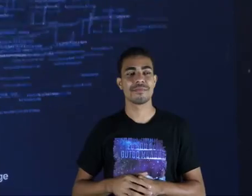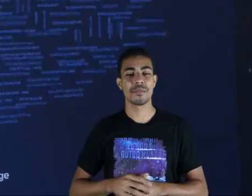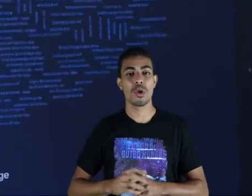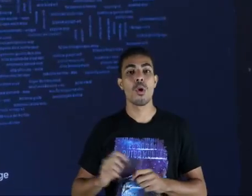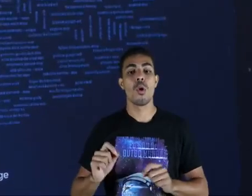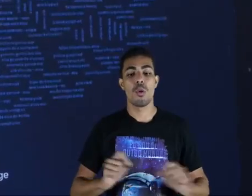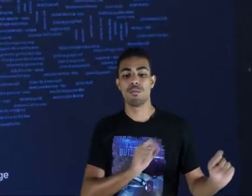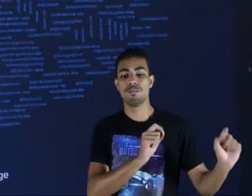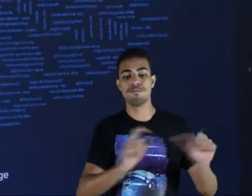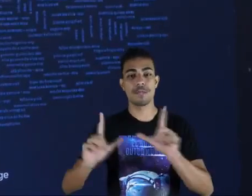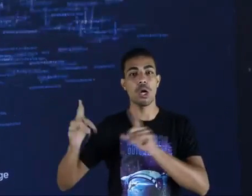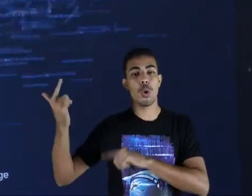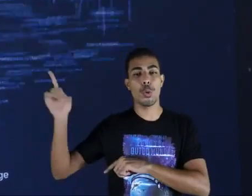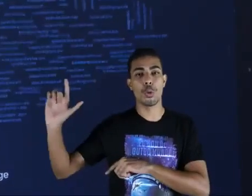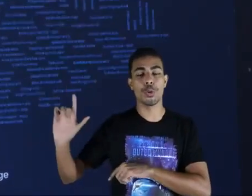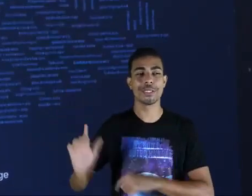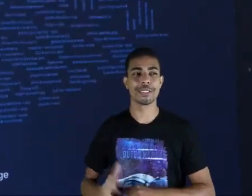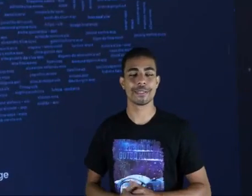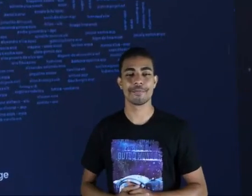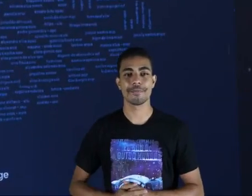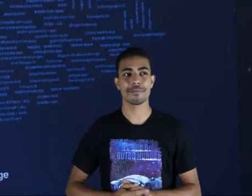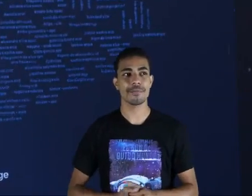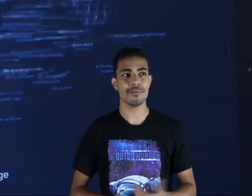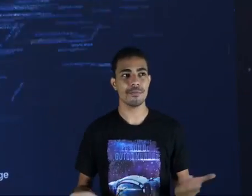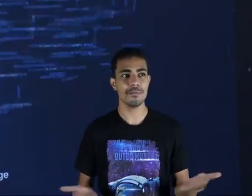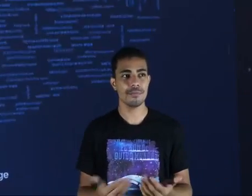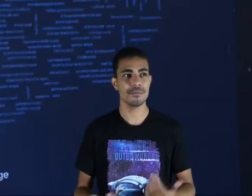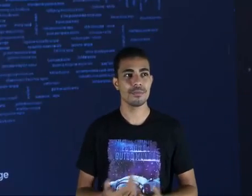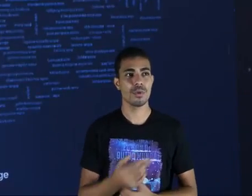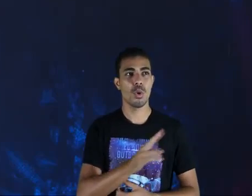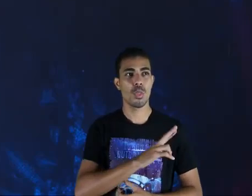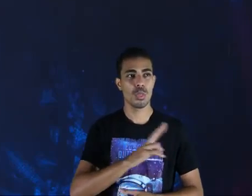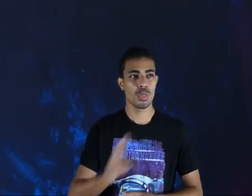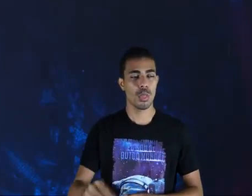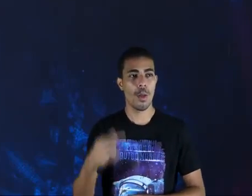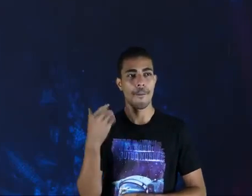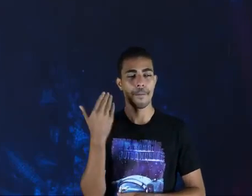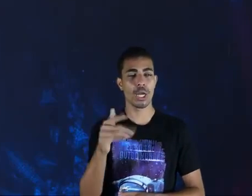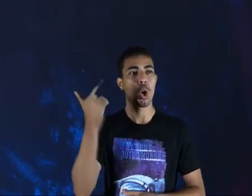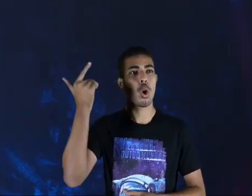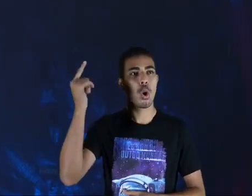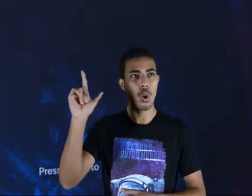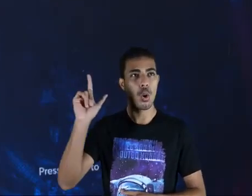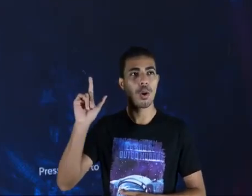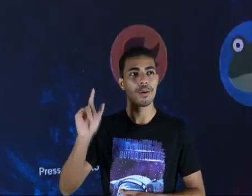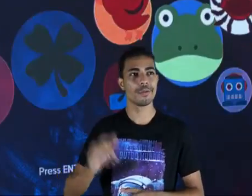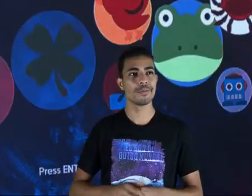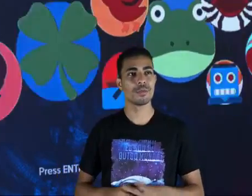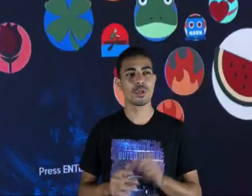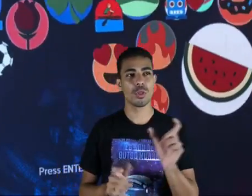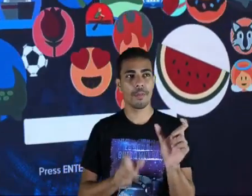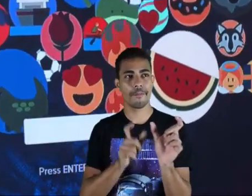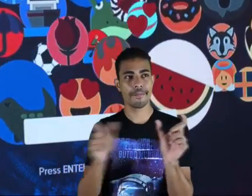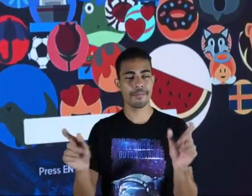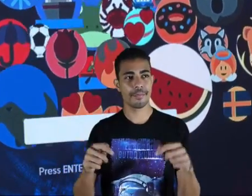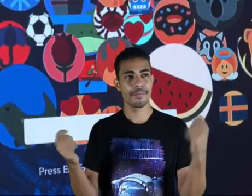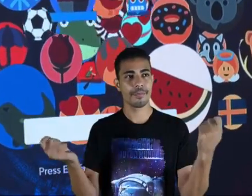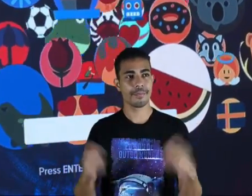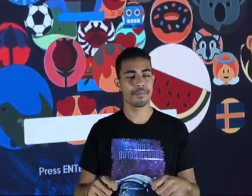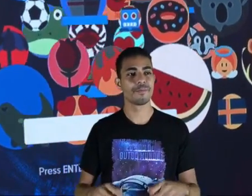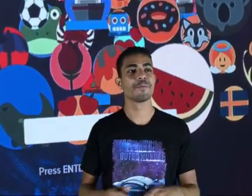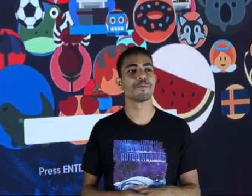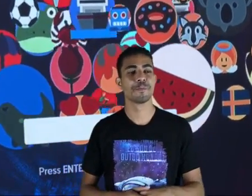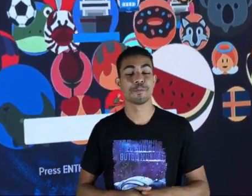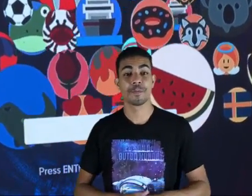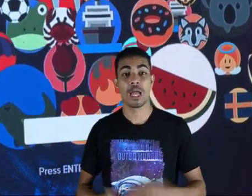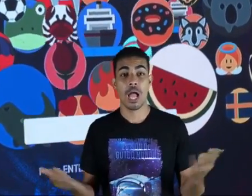tela agora, vamos colocar agora o seu nome, seu sobrenome, ok? E vamos em frente. Agora é o